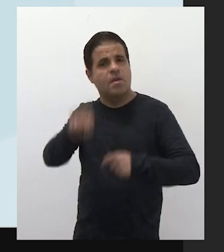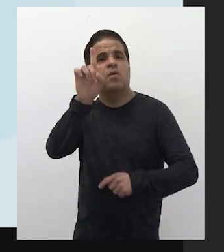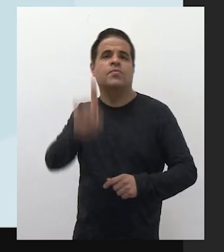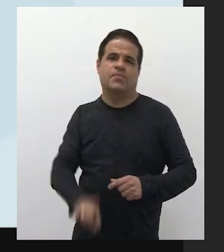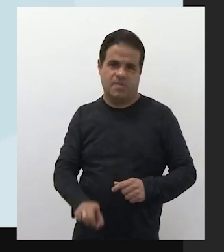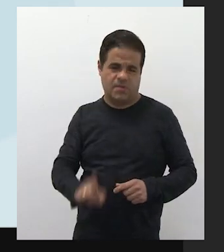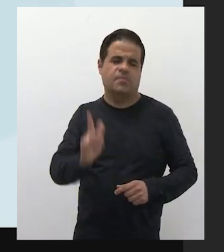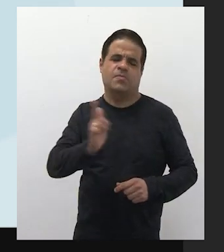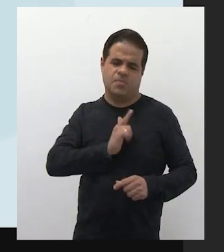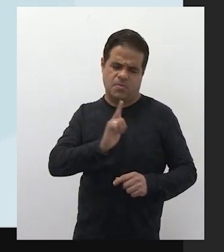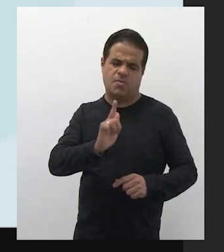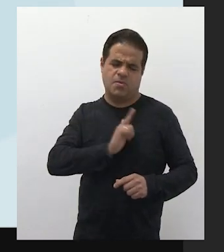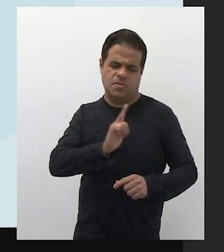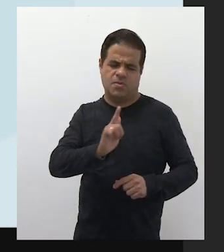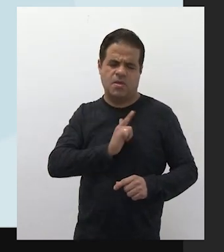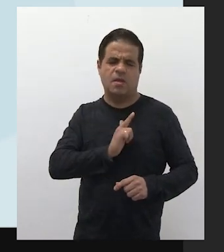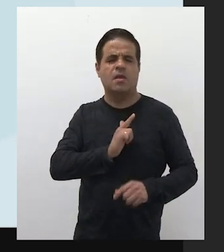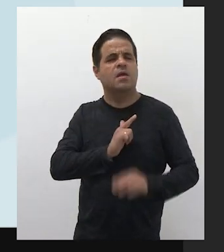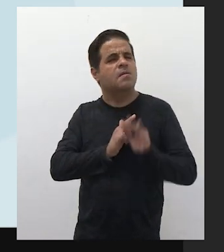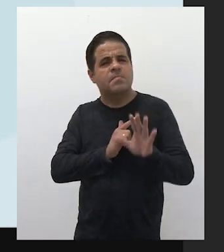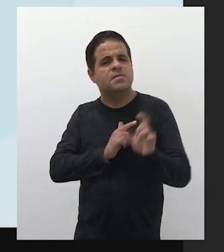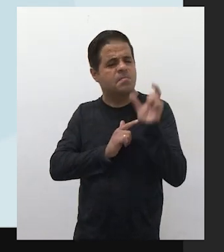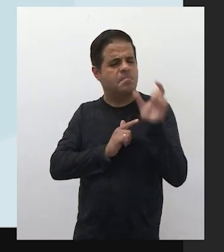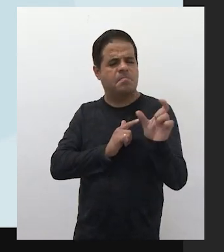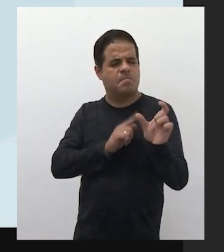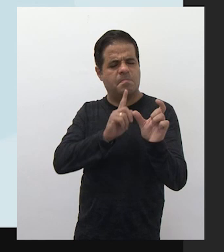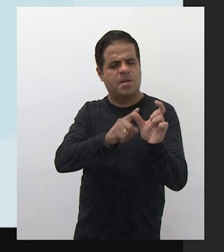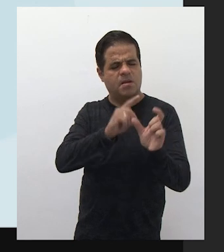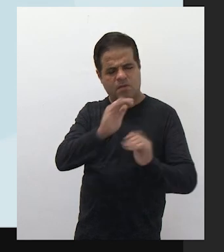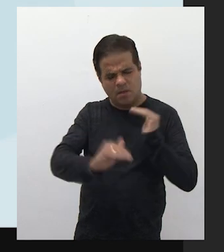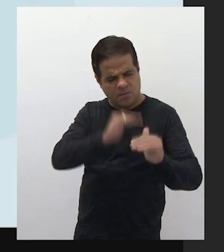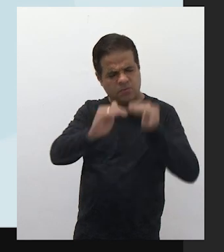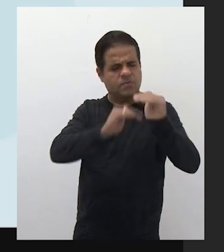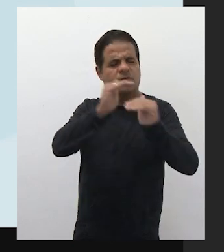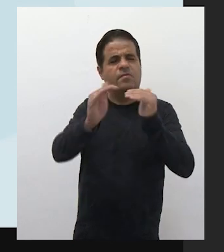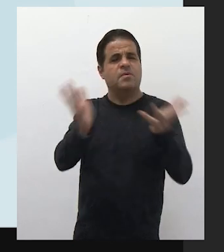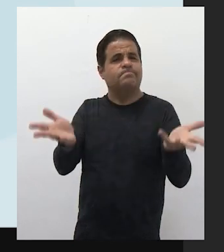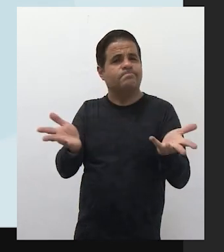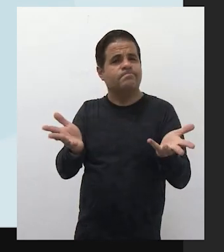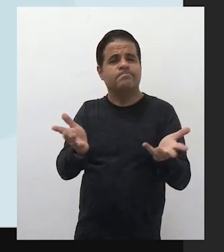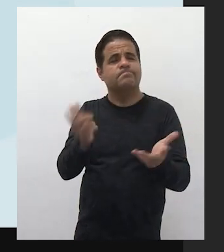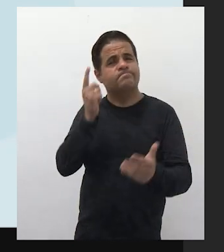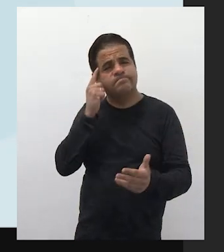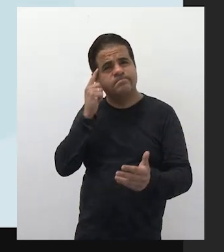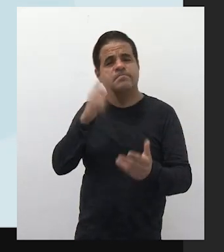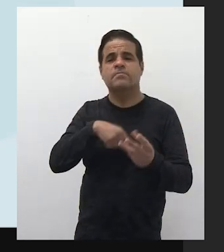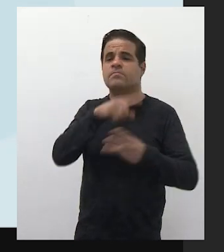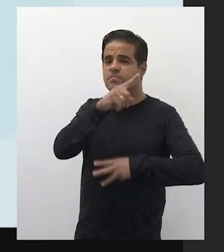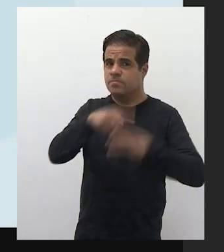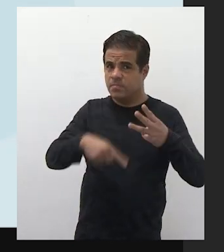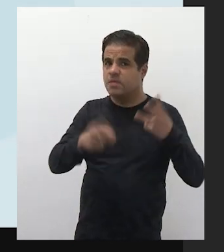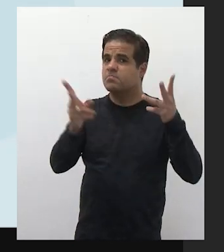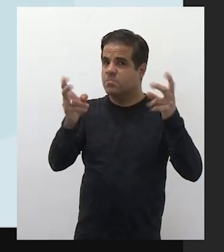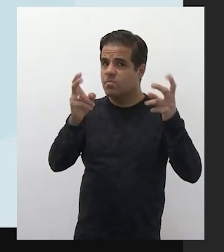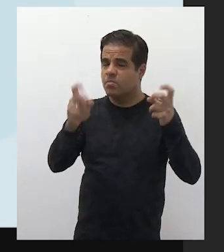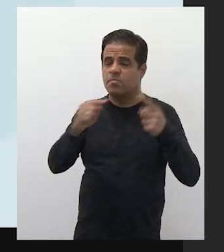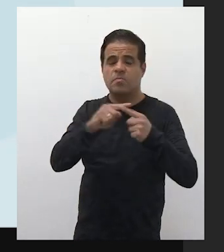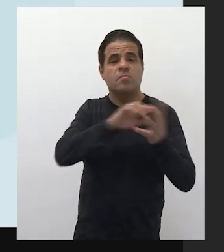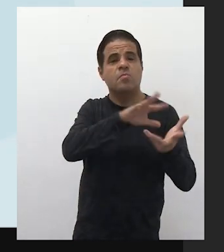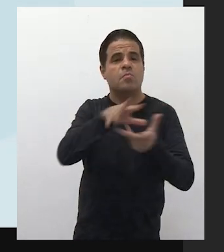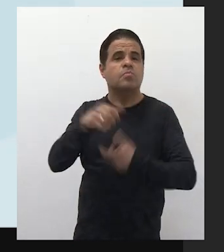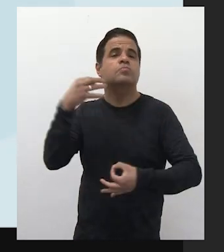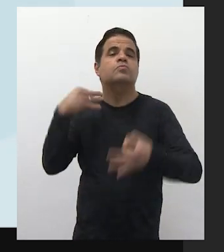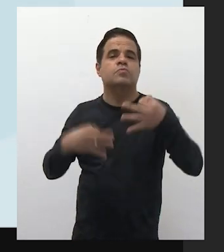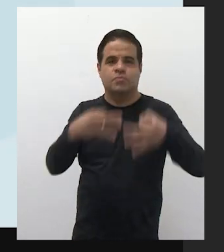direito. Mas essa palavra desenvolvimento, vejam só, a gente tem 3 acepções dela no mundo